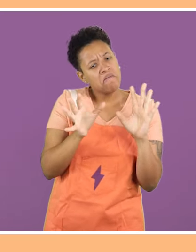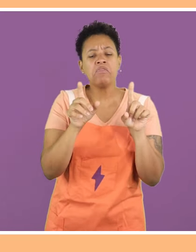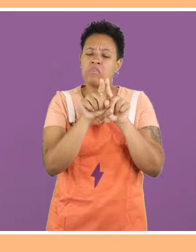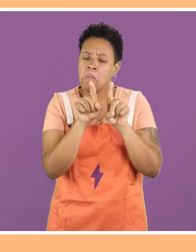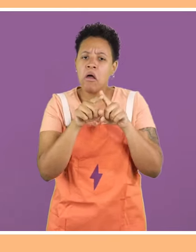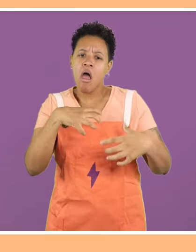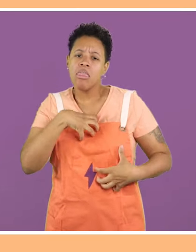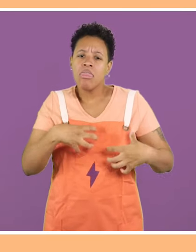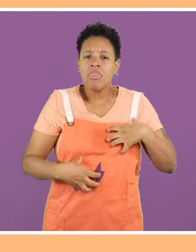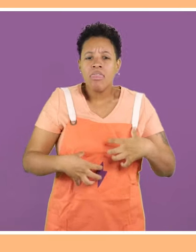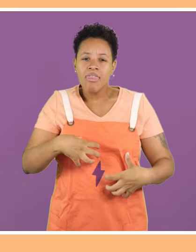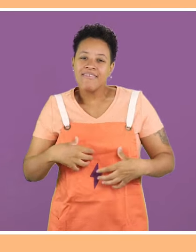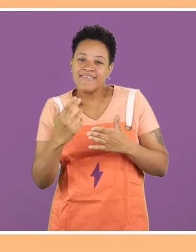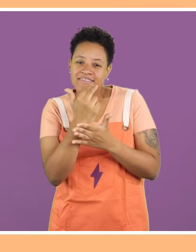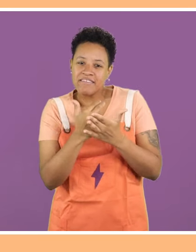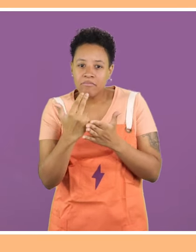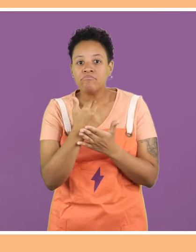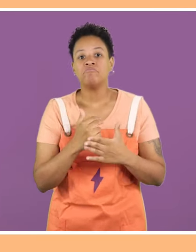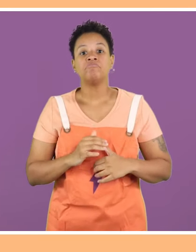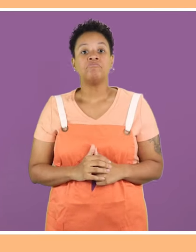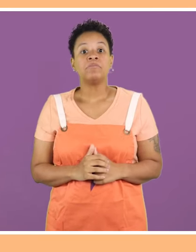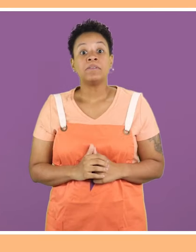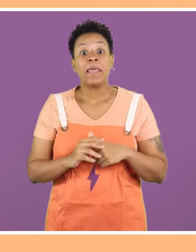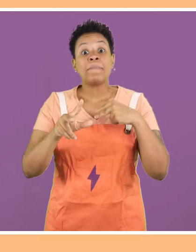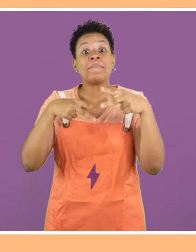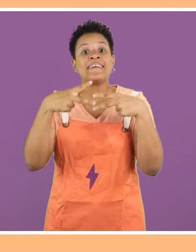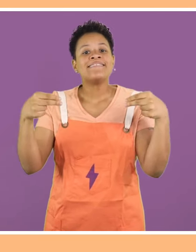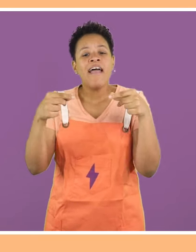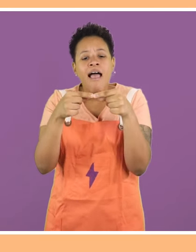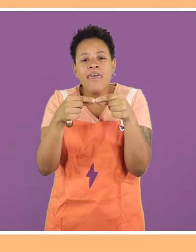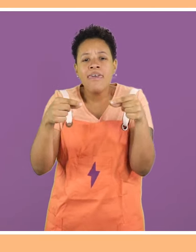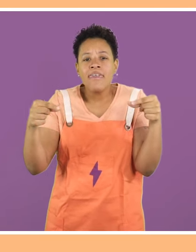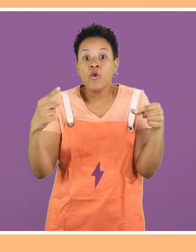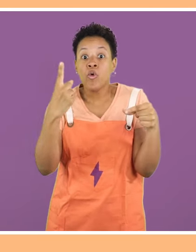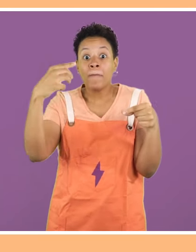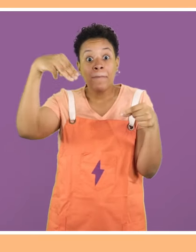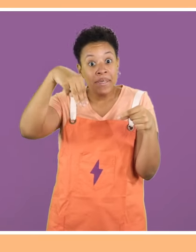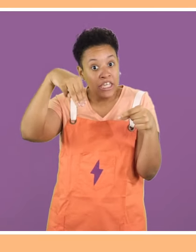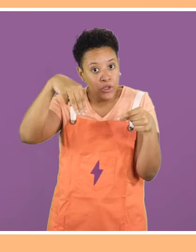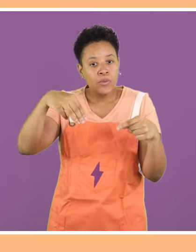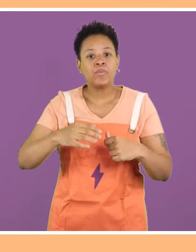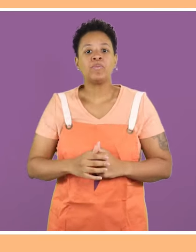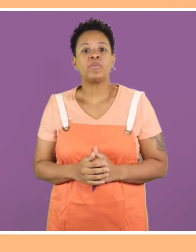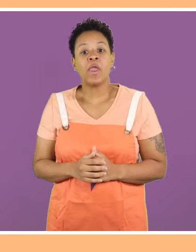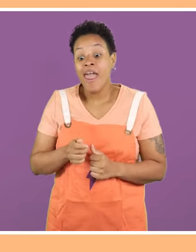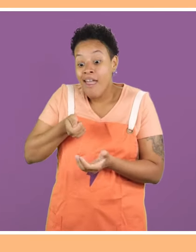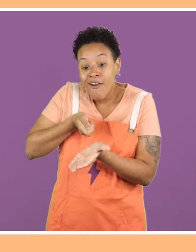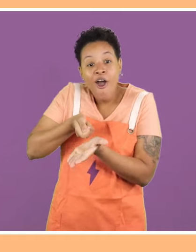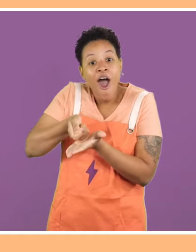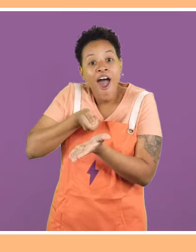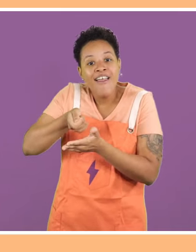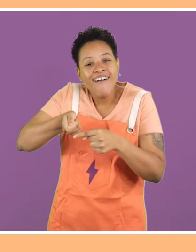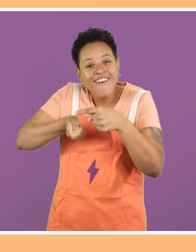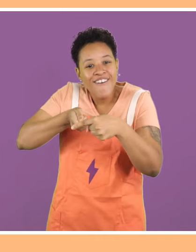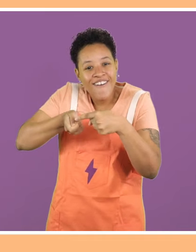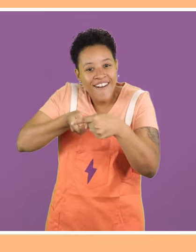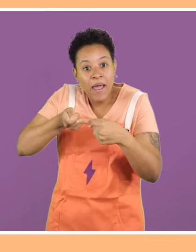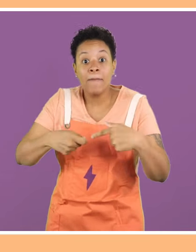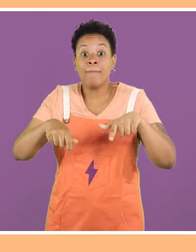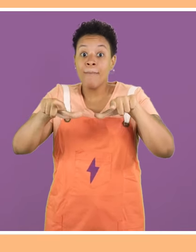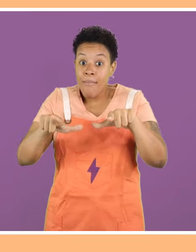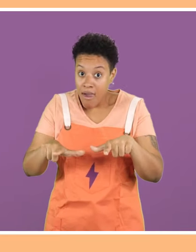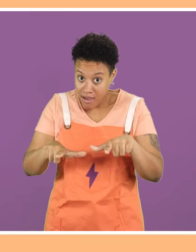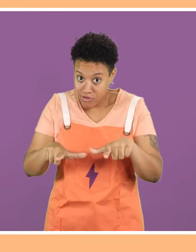tricoline. 1 metro de fita de cetim. Rolinho de tinta, bandeja,